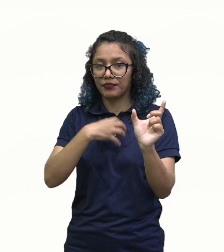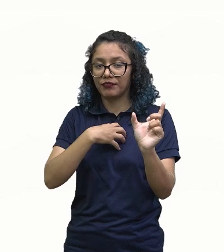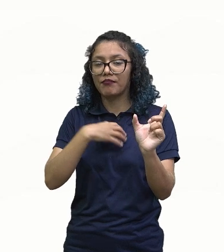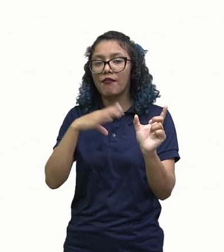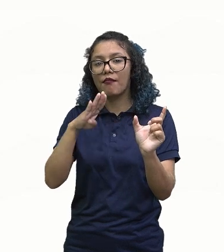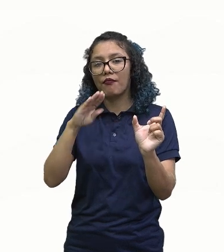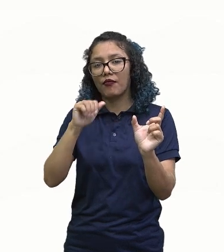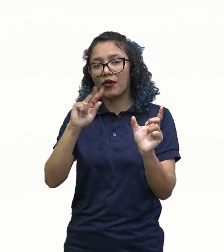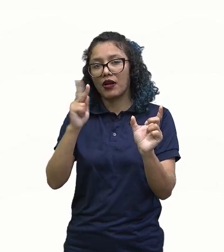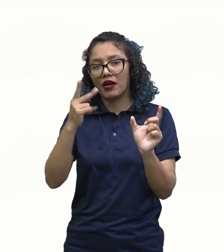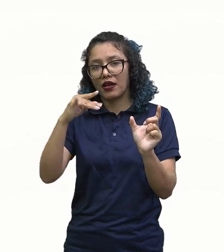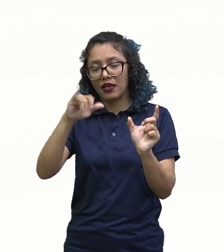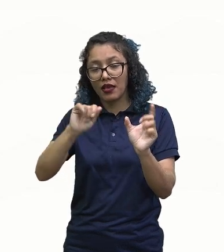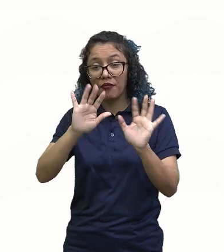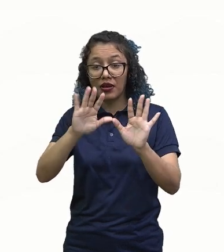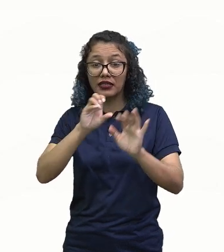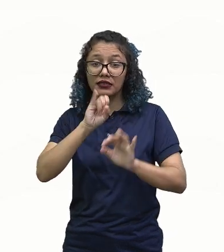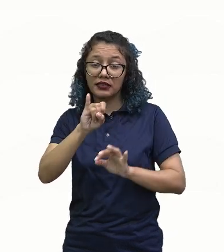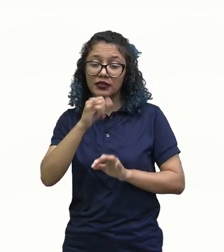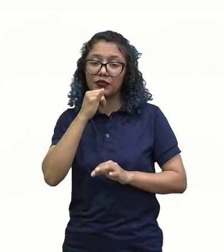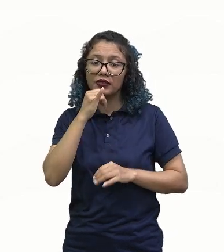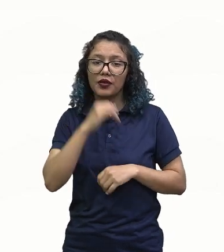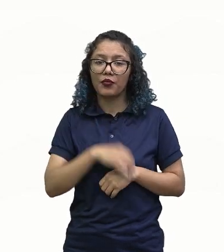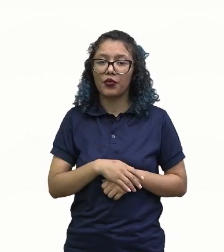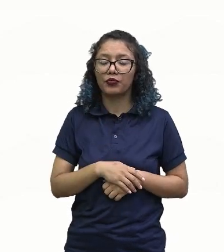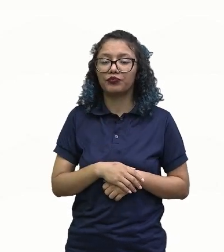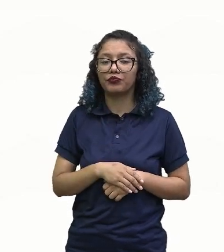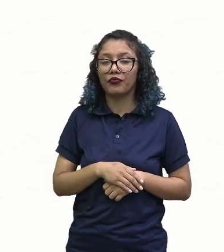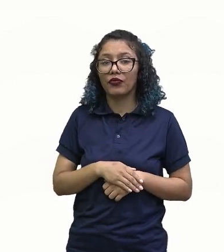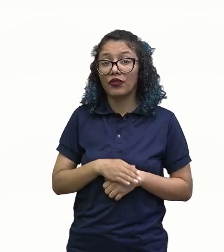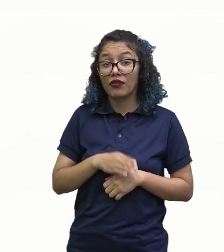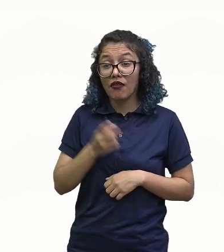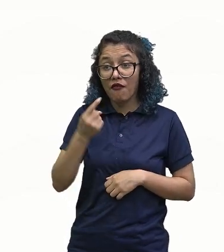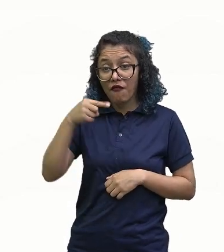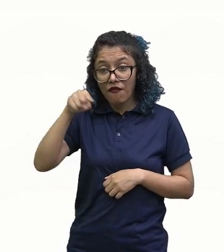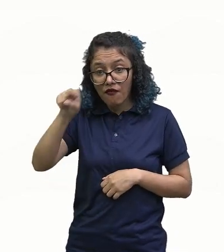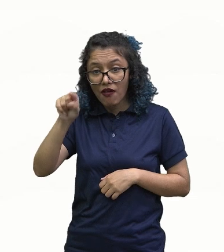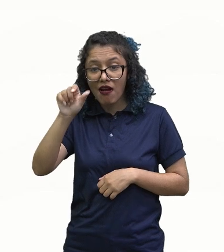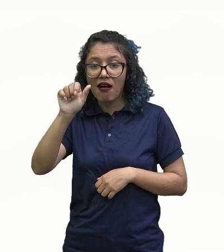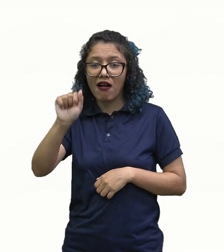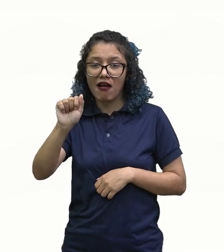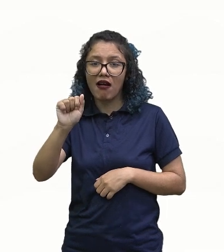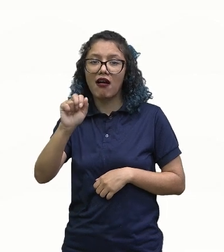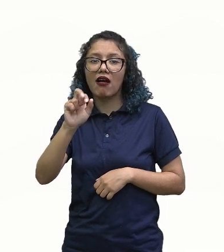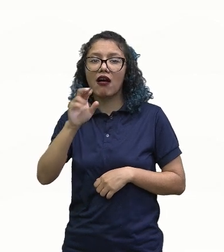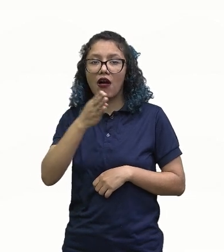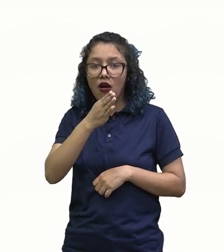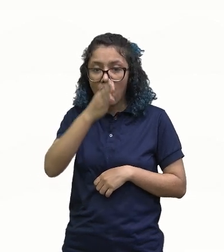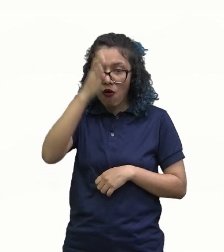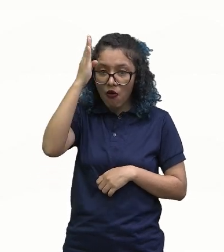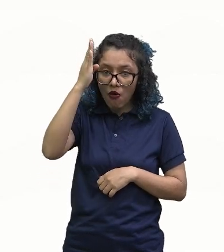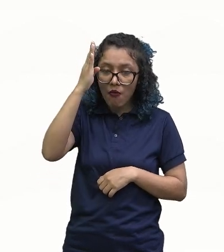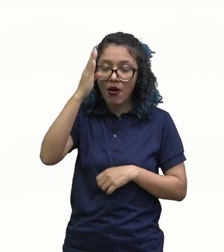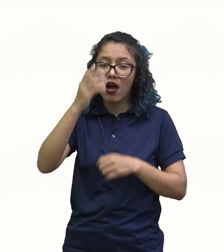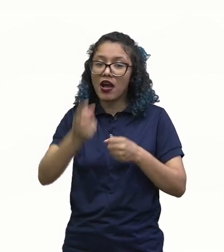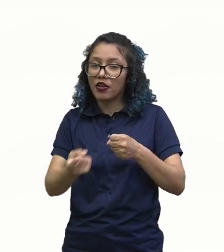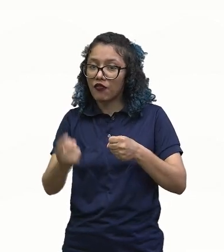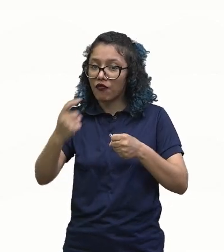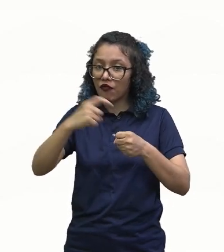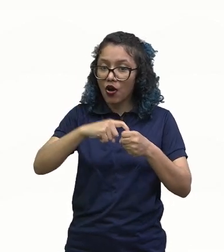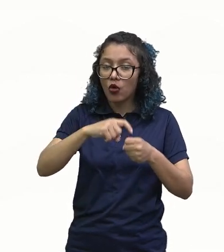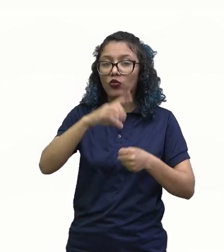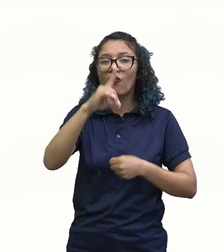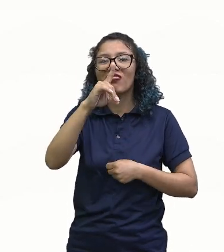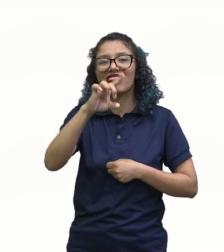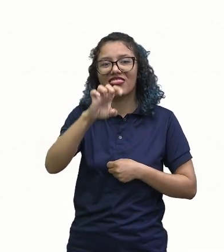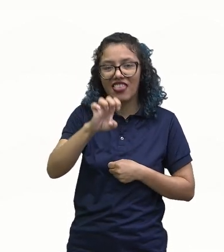Certo? Agora, se eu vou a Roma e volto de Roma, então aqui não há crase.